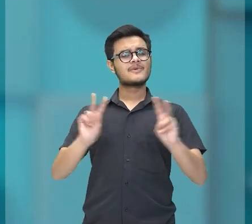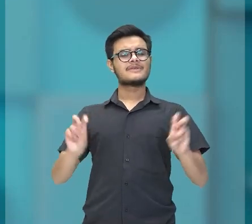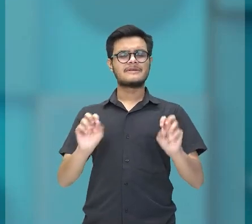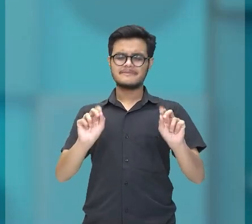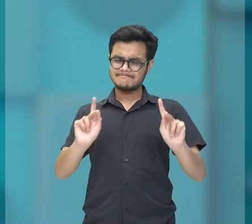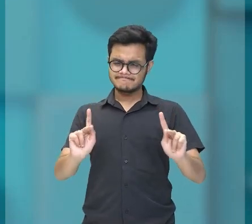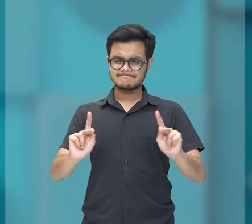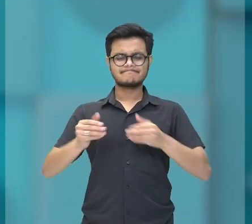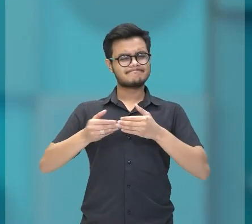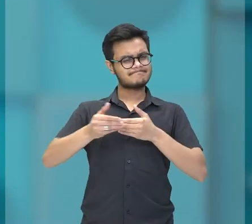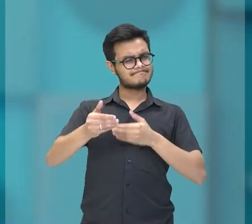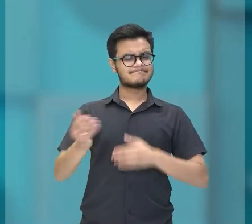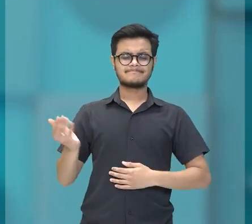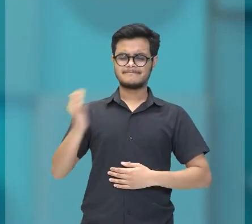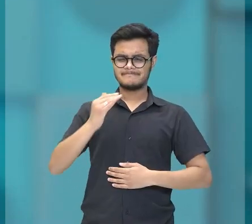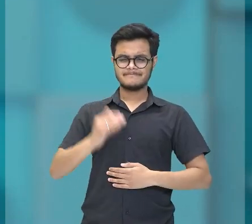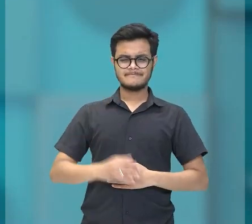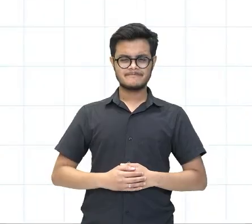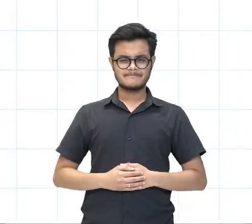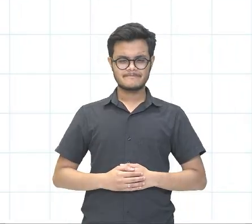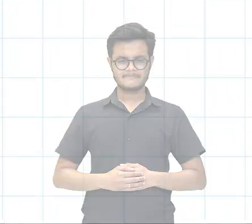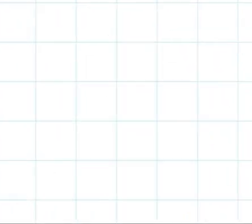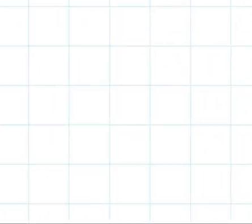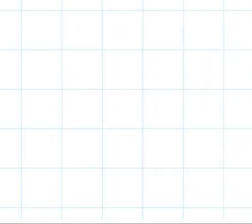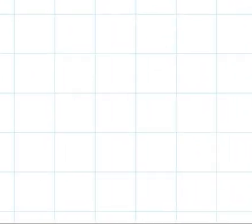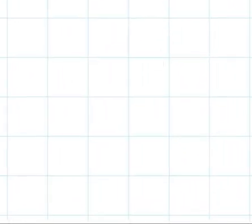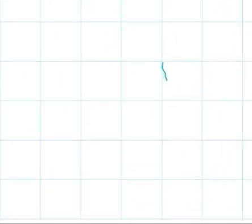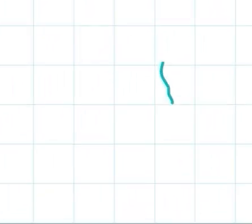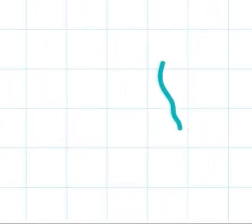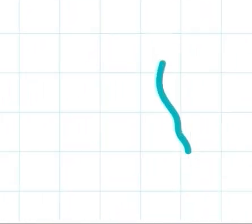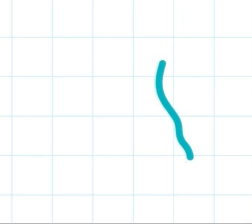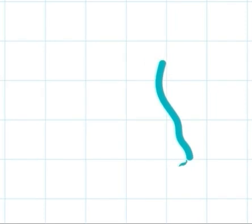trabalho, vamos a esta aula.